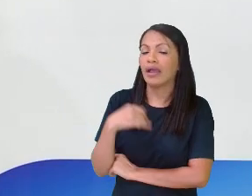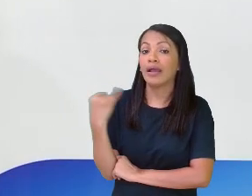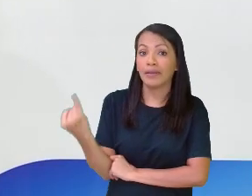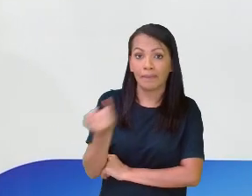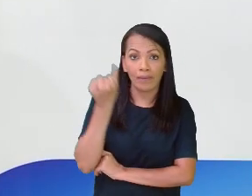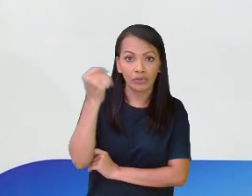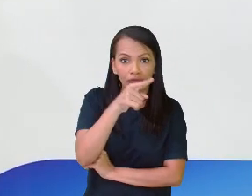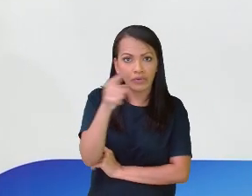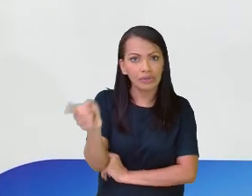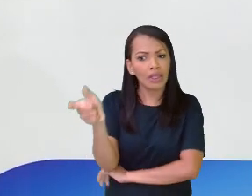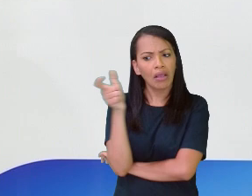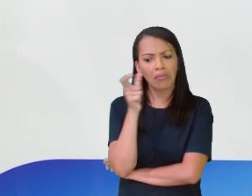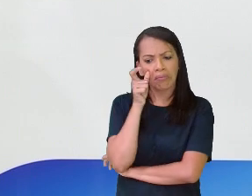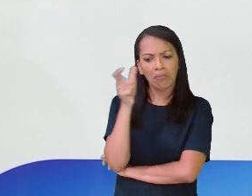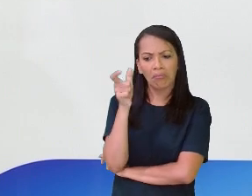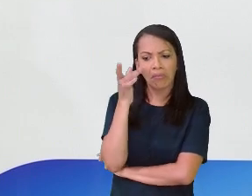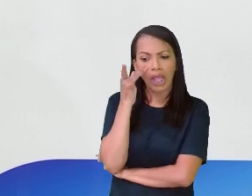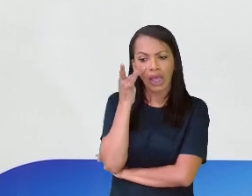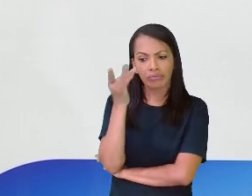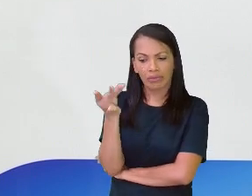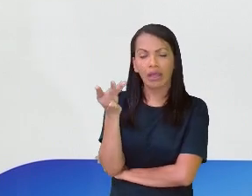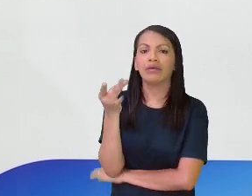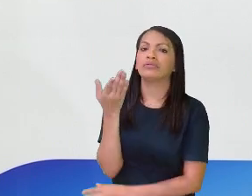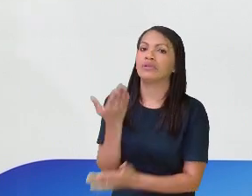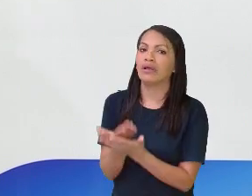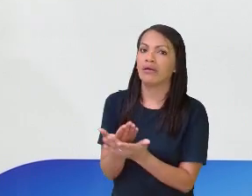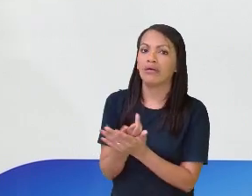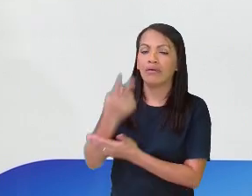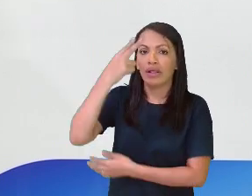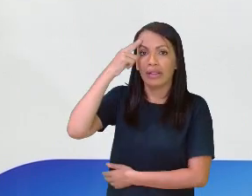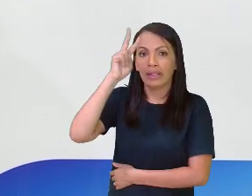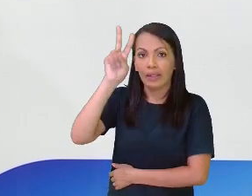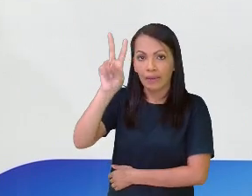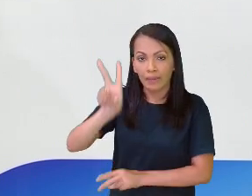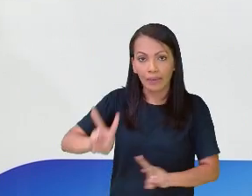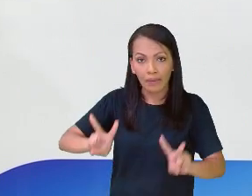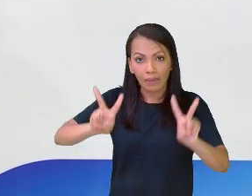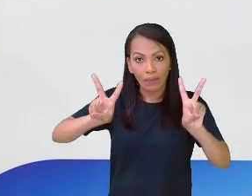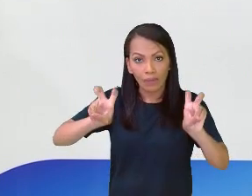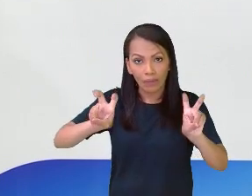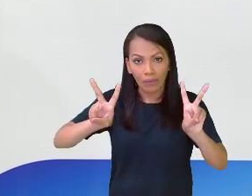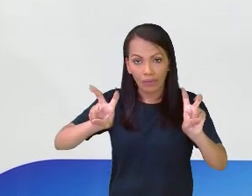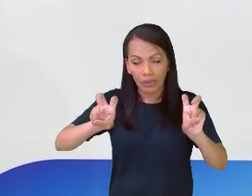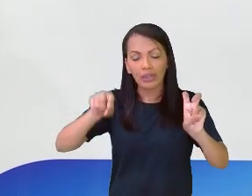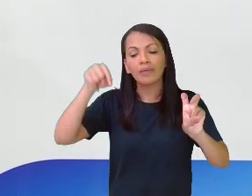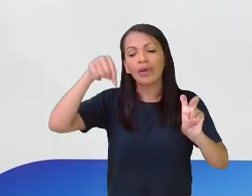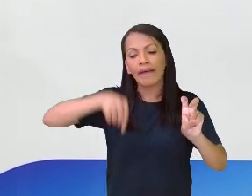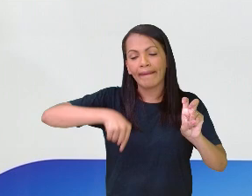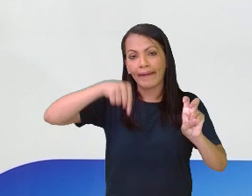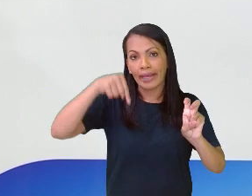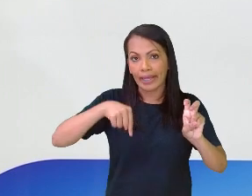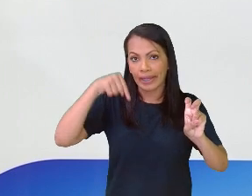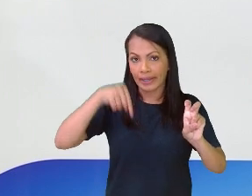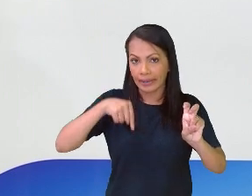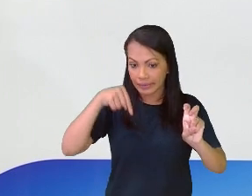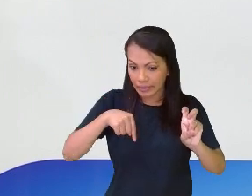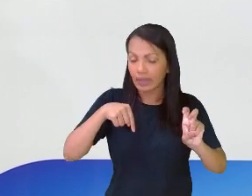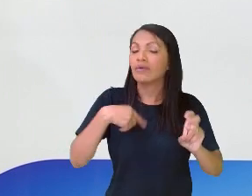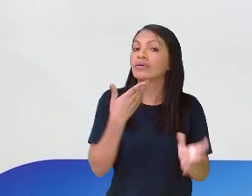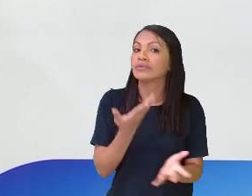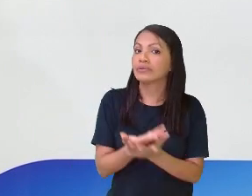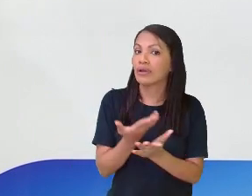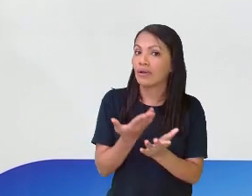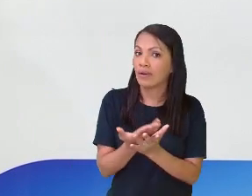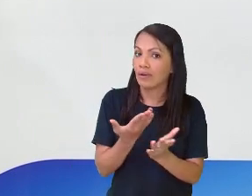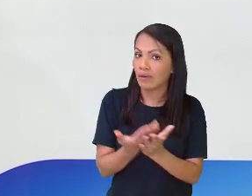Por quê? Porque a gente sempre está lembrando a vocês o seguinte, os temas que são trabalhados, discutidos aqui nas